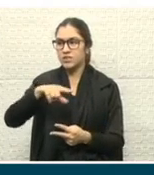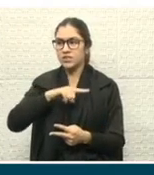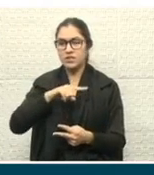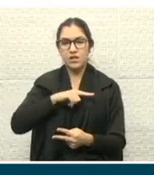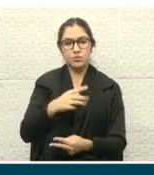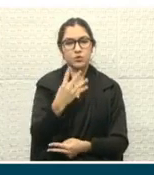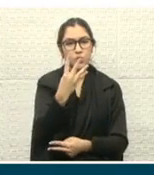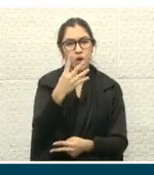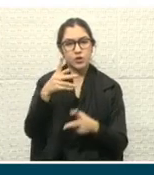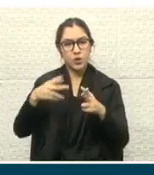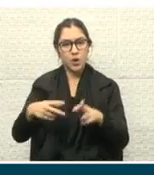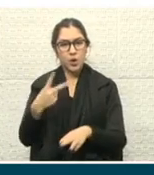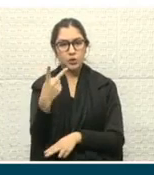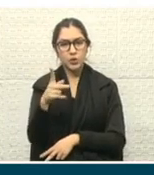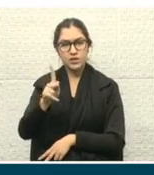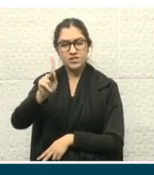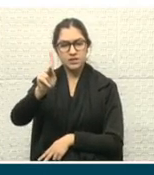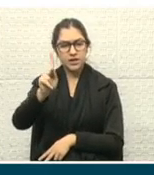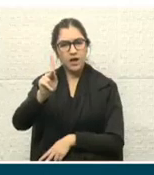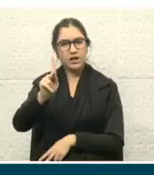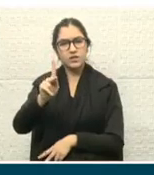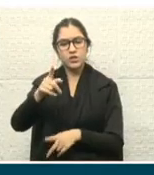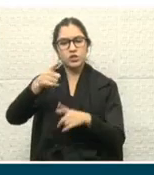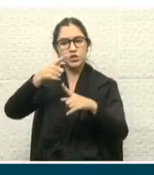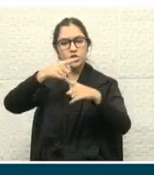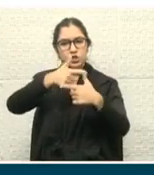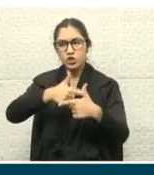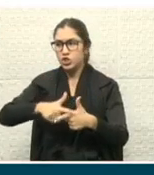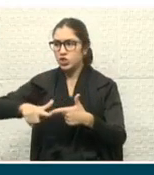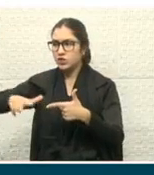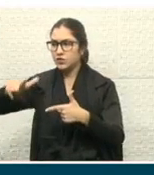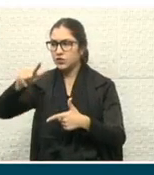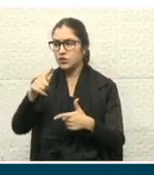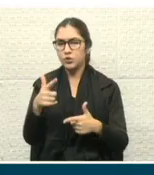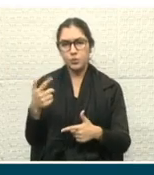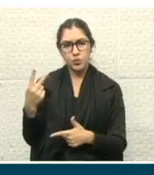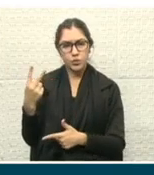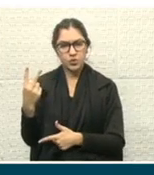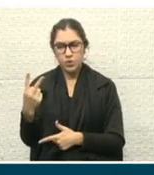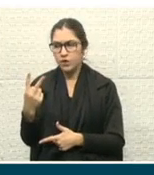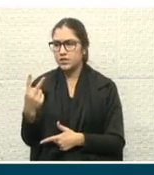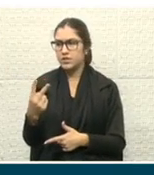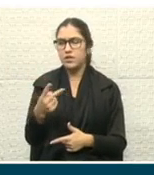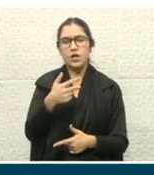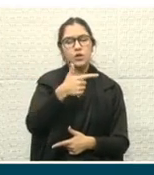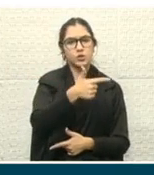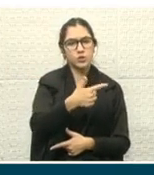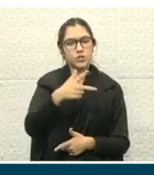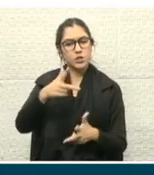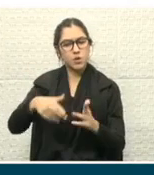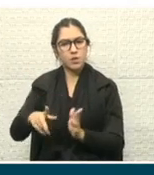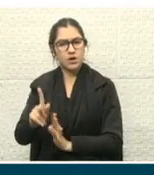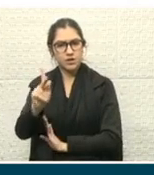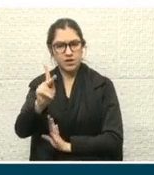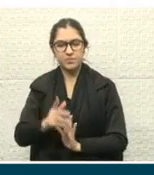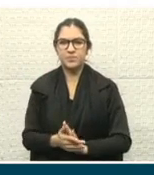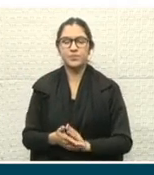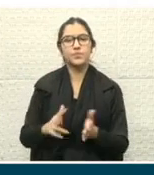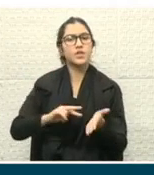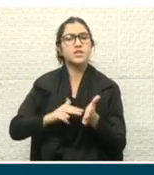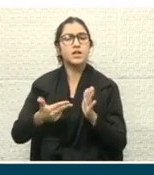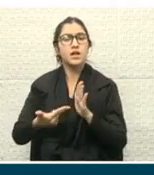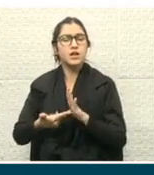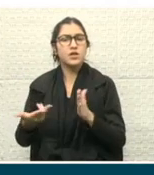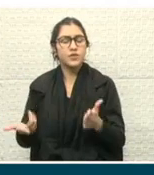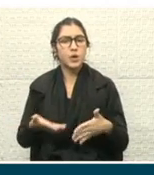4 igual a 2k, e dividindo ambos os membros por 2, 2 igual a k. Isso quer dizer